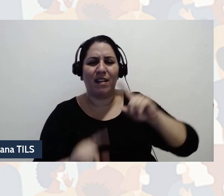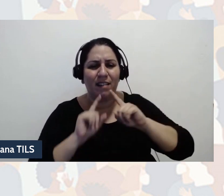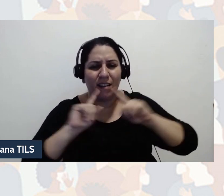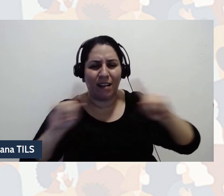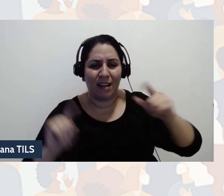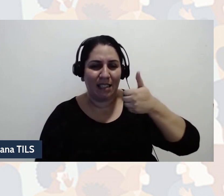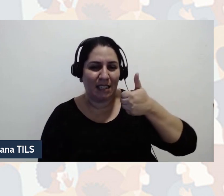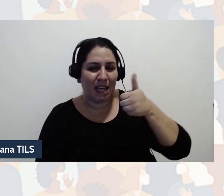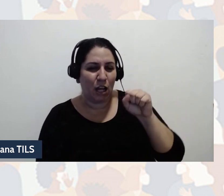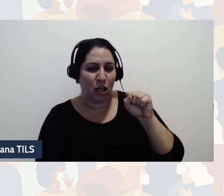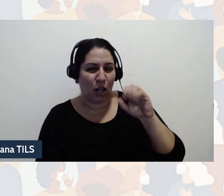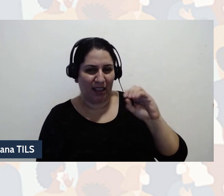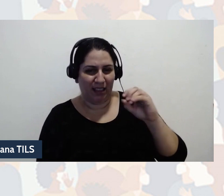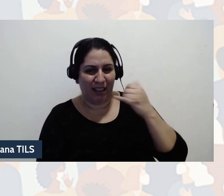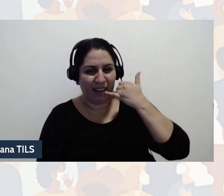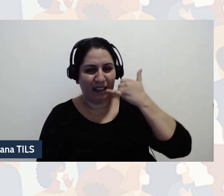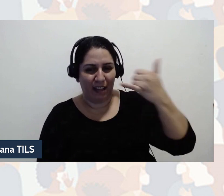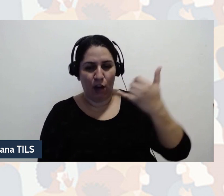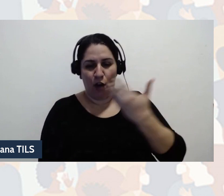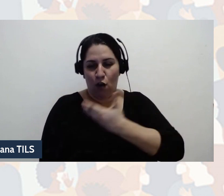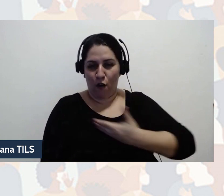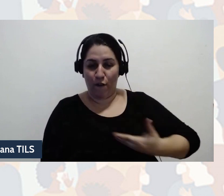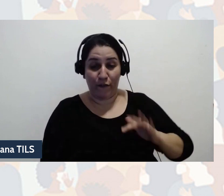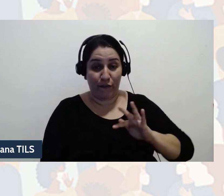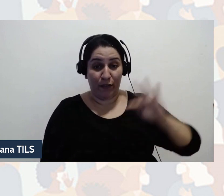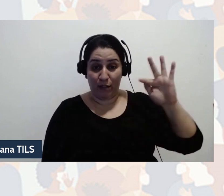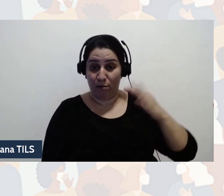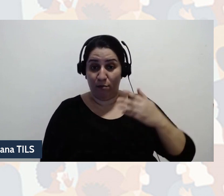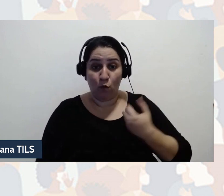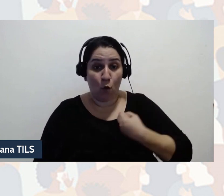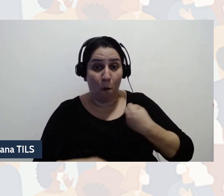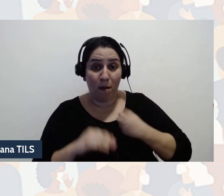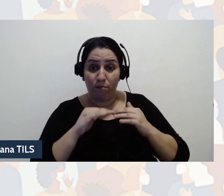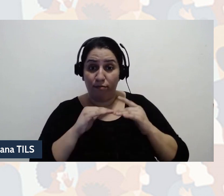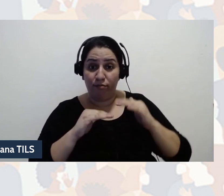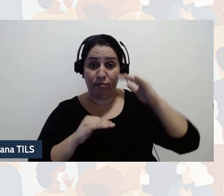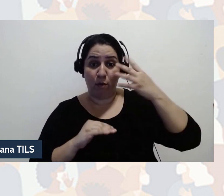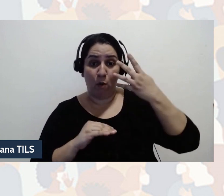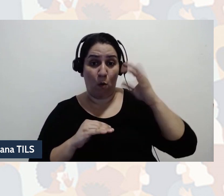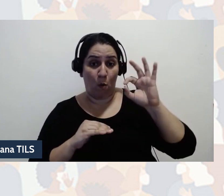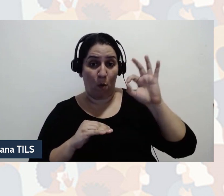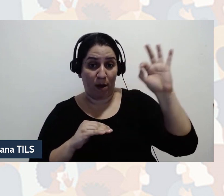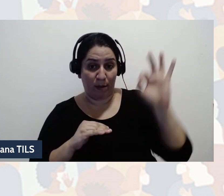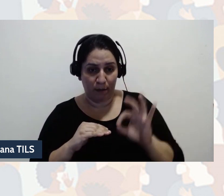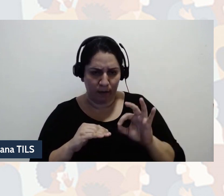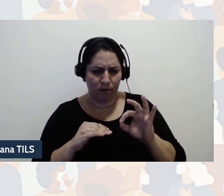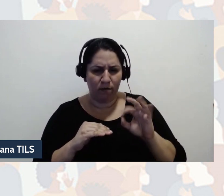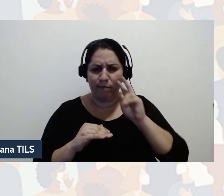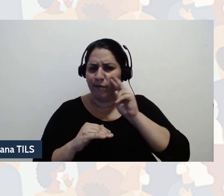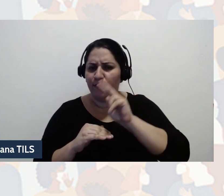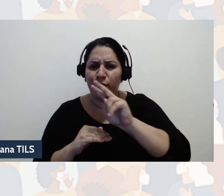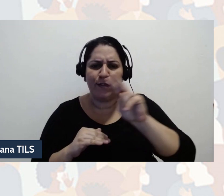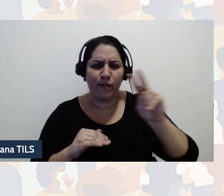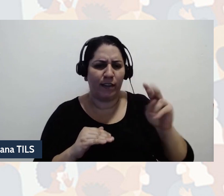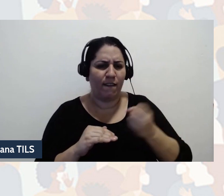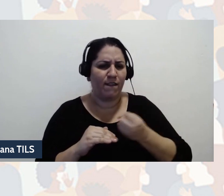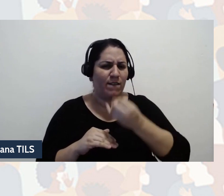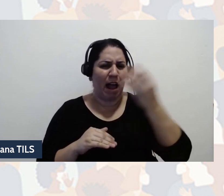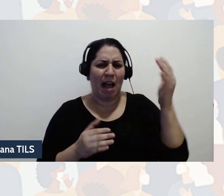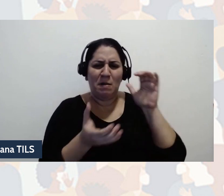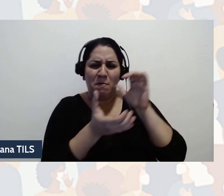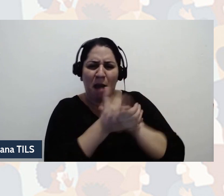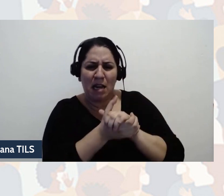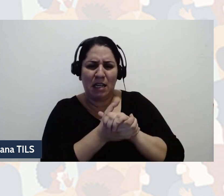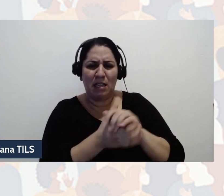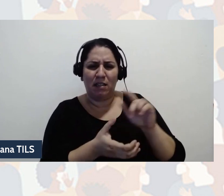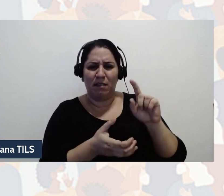violência do governo federal, subiram 40%. Houve um amplo descumprimento de maridos,